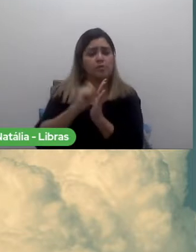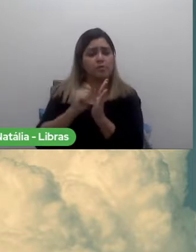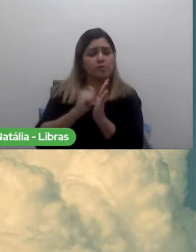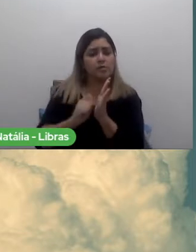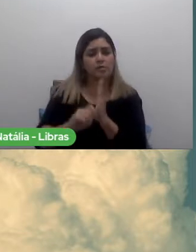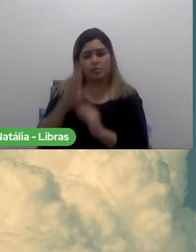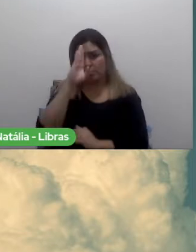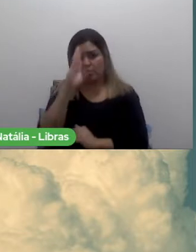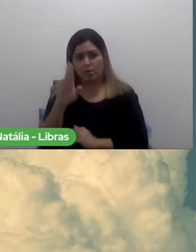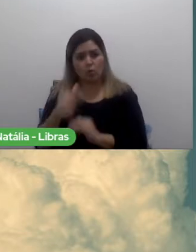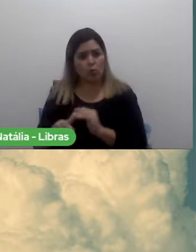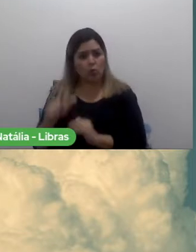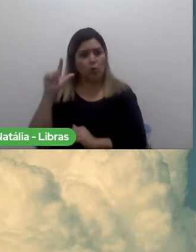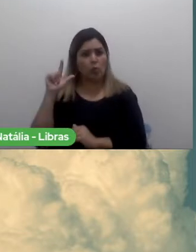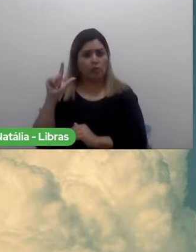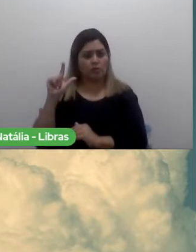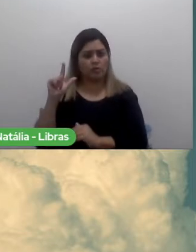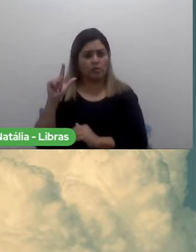antes da priorização até